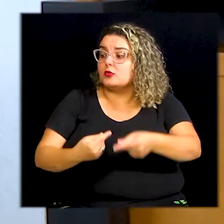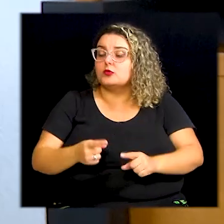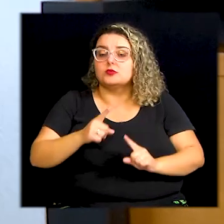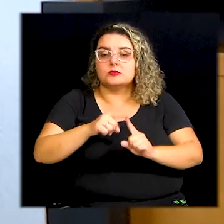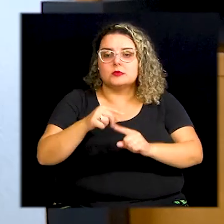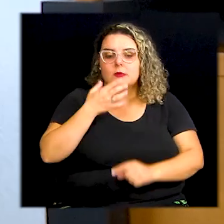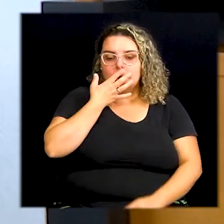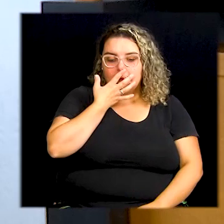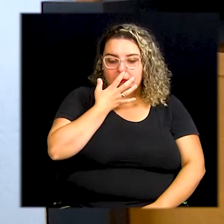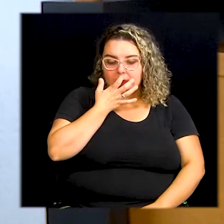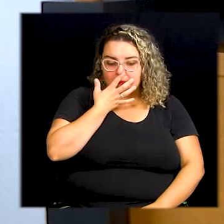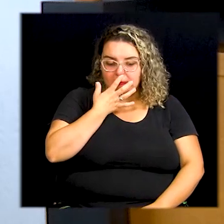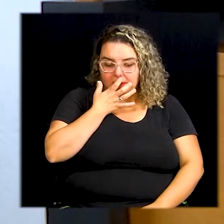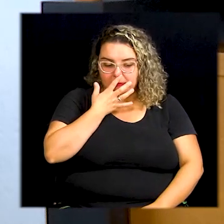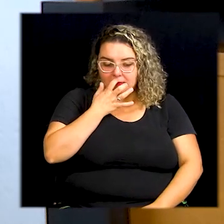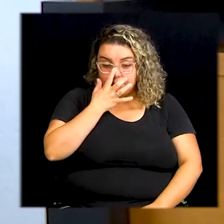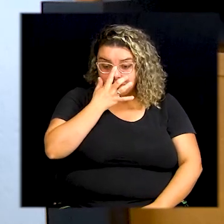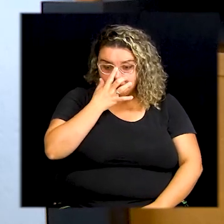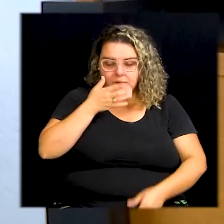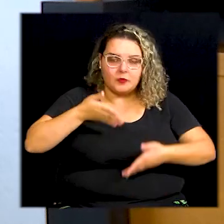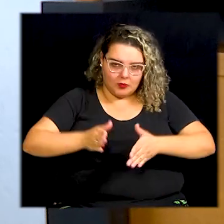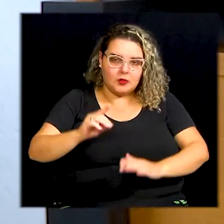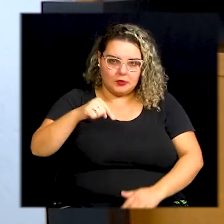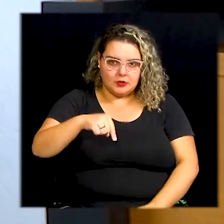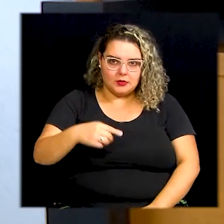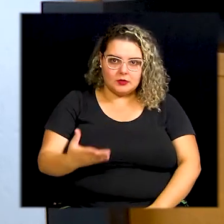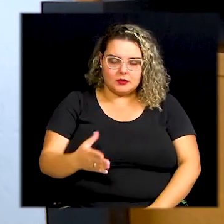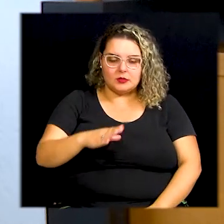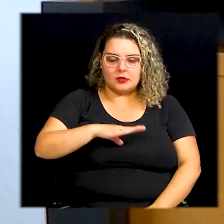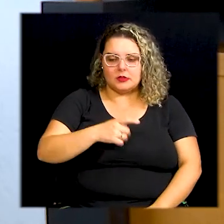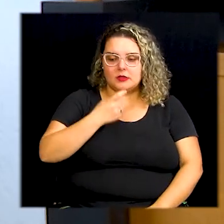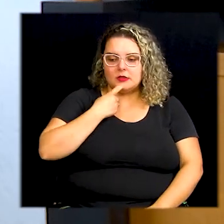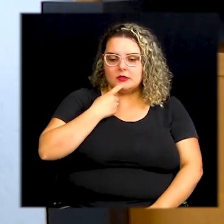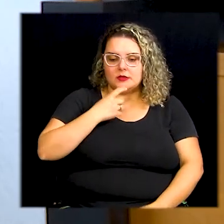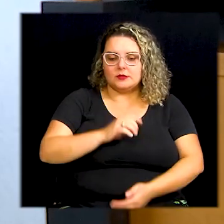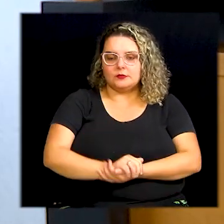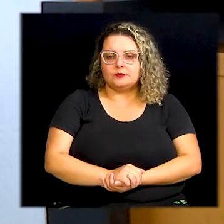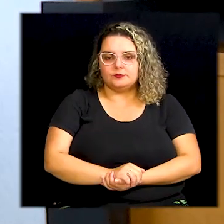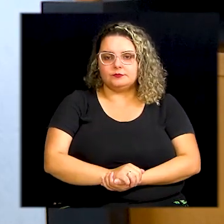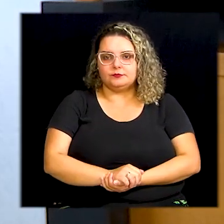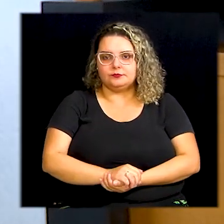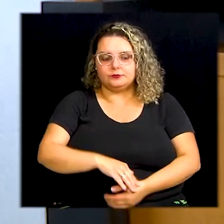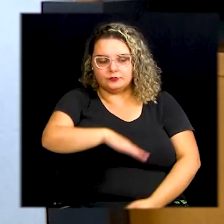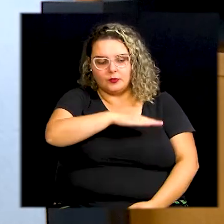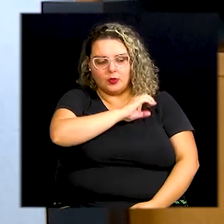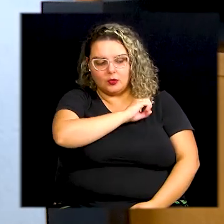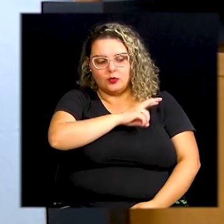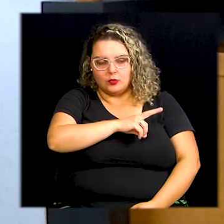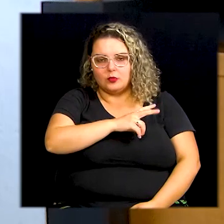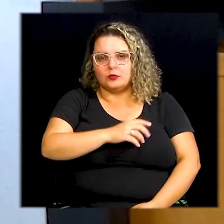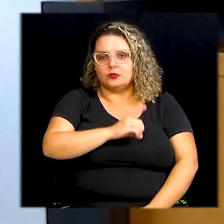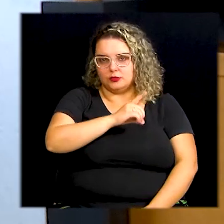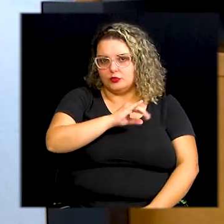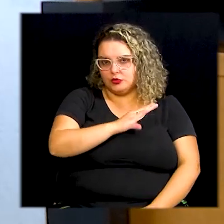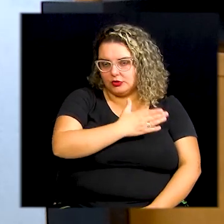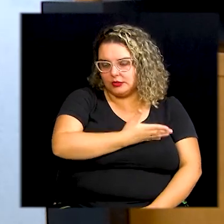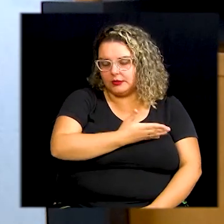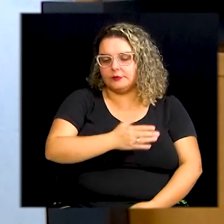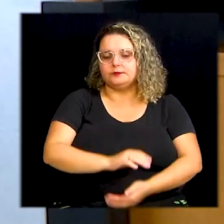modalidades? Eu nasci aqui, né? Sou de Campinas, nasci na região do Ouro Verde ali, do